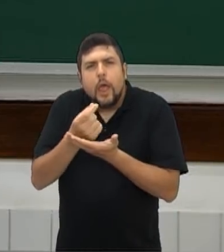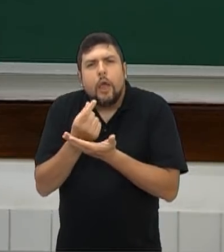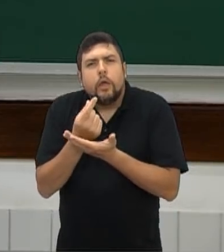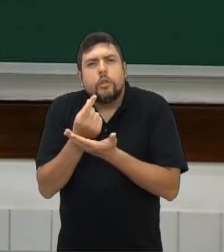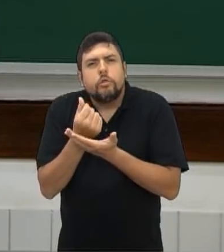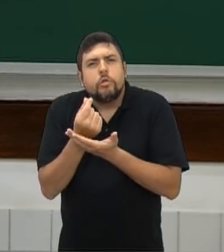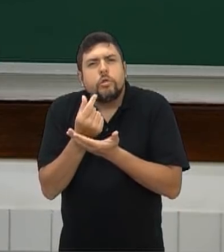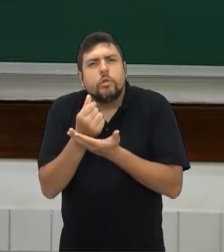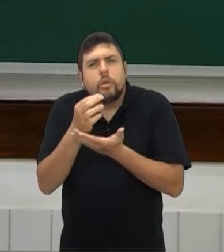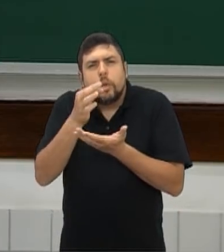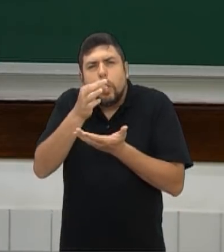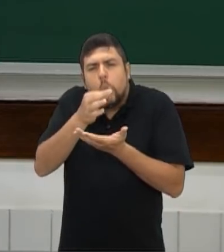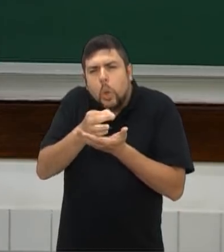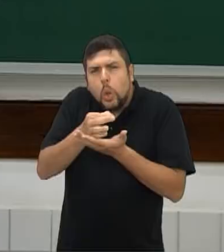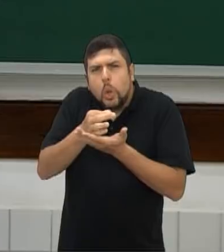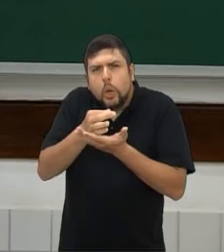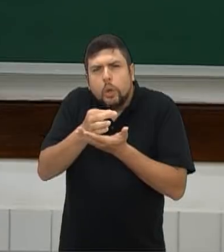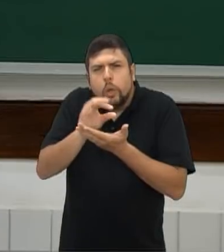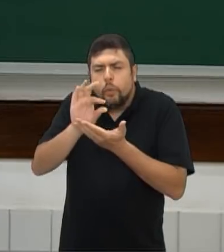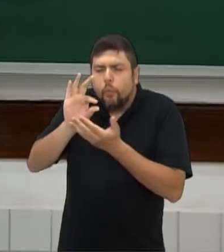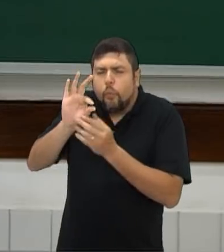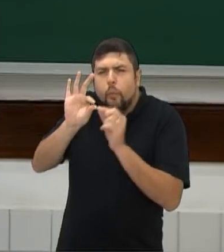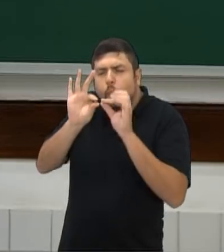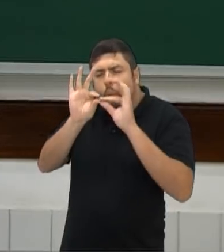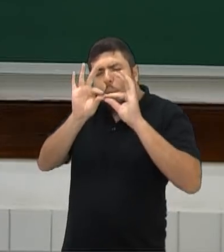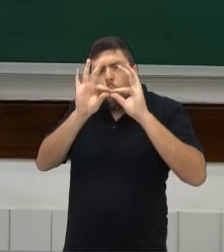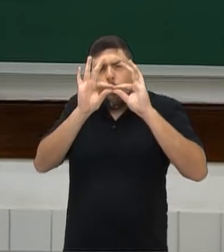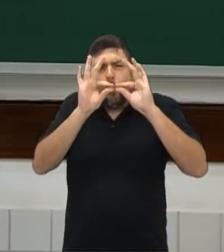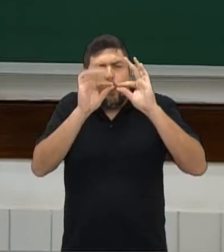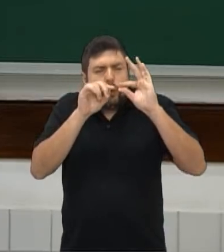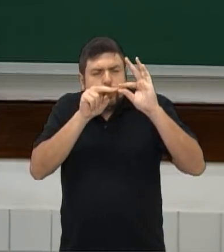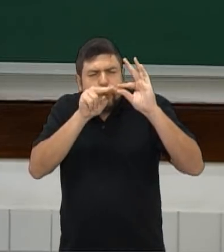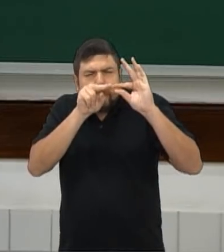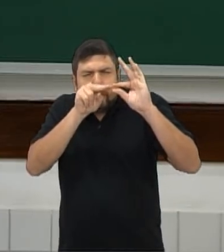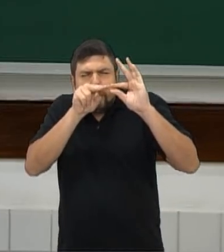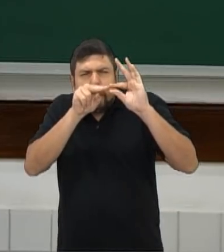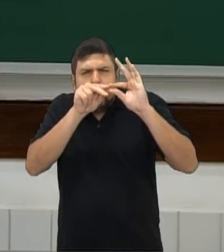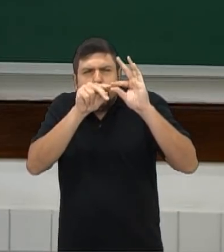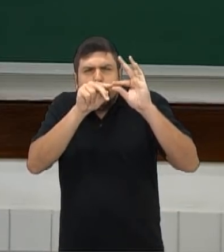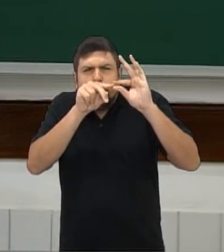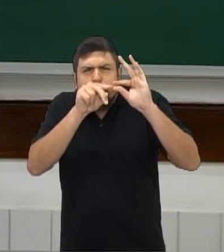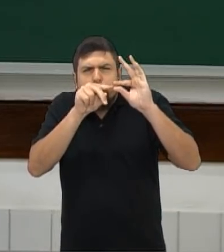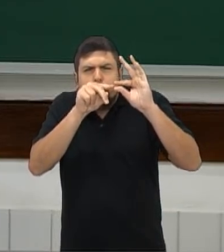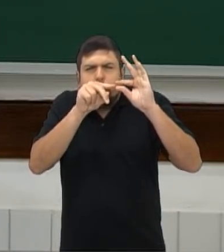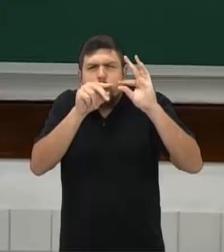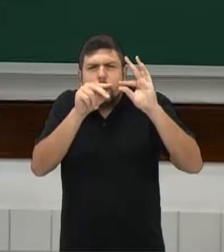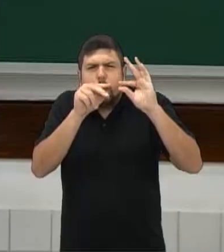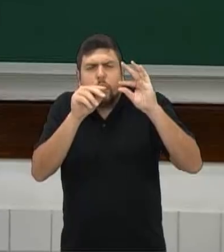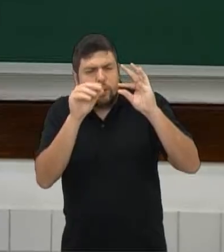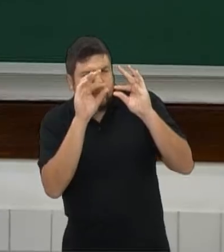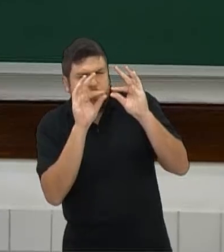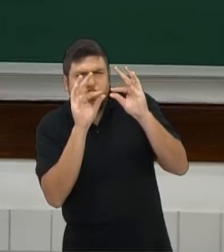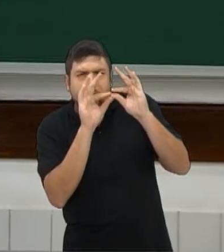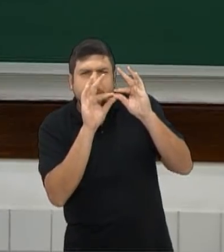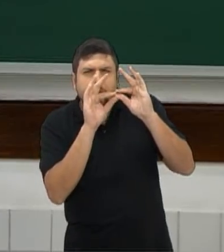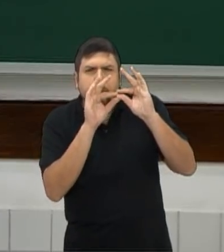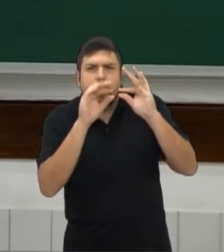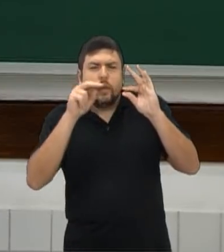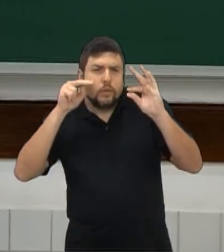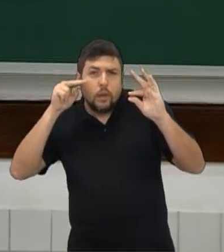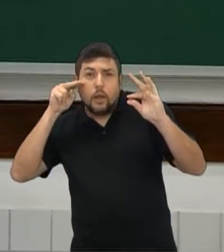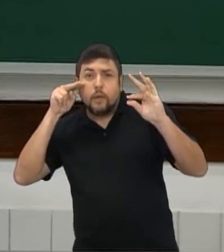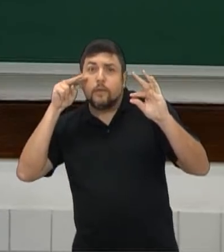é uma coisa assim que se eu colocar vai ficar bem baixinha, bem fininha, não é verdade? Se eu colocar em cima de uma mesa não vai ficar